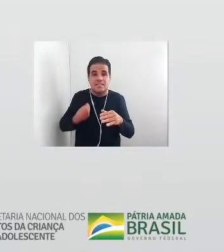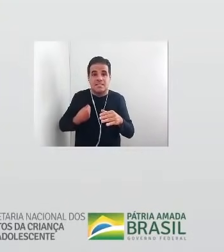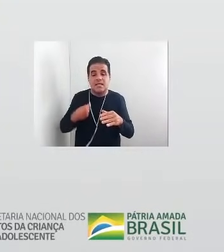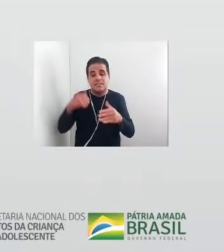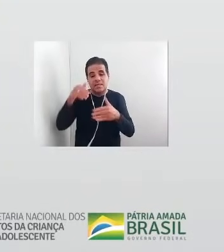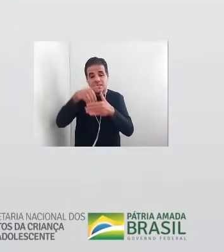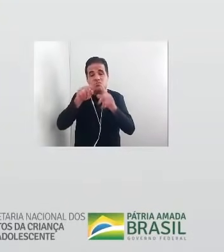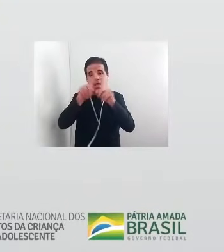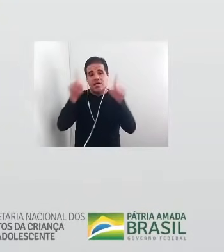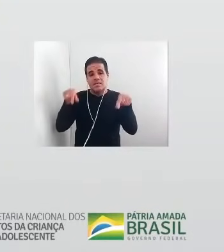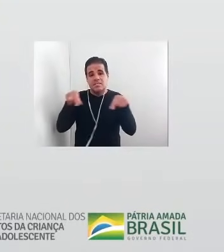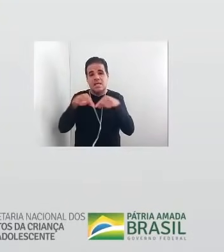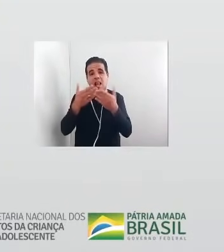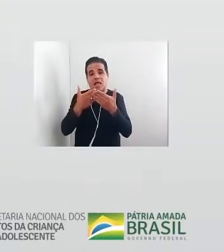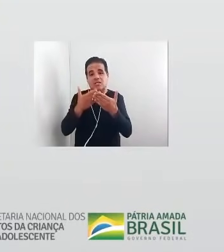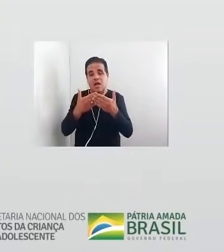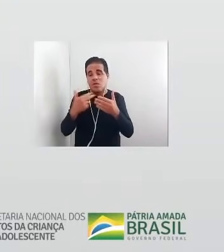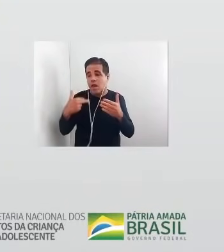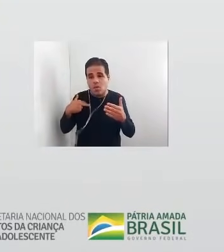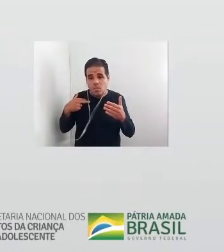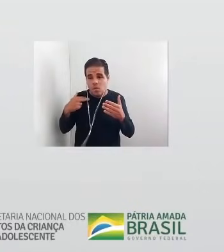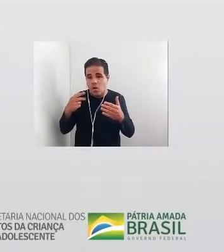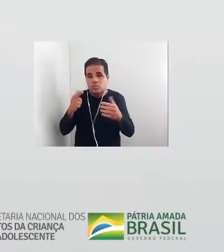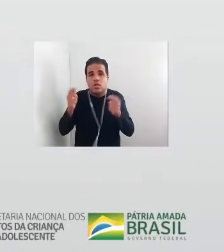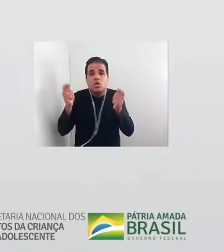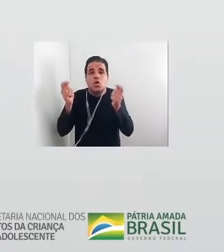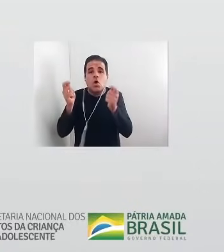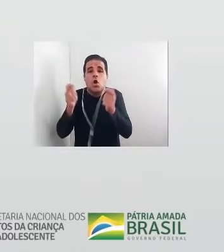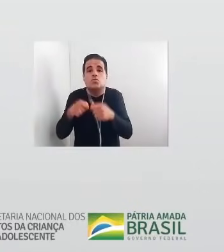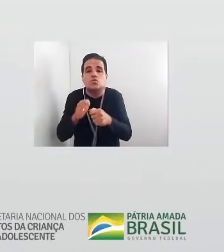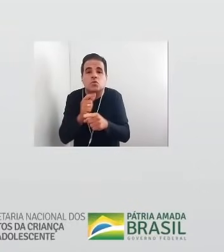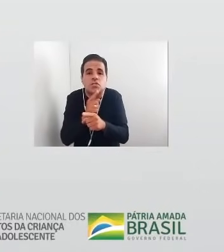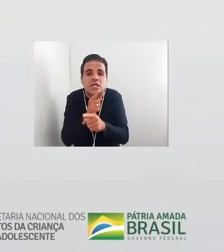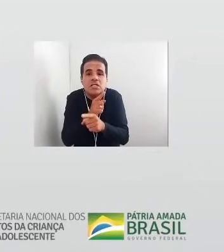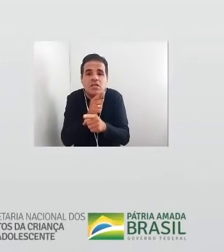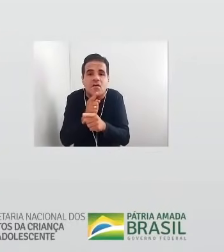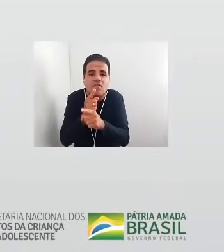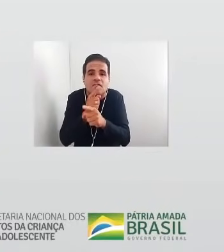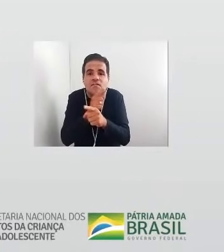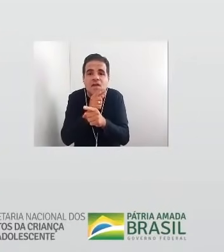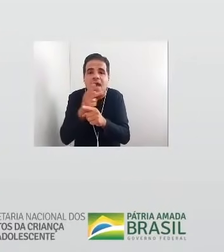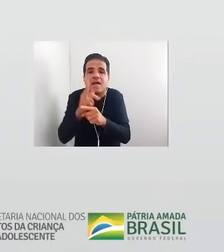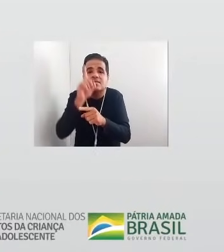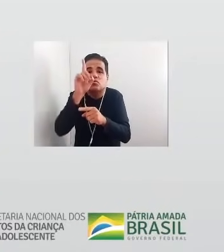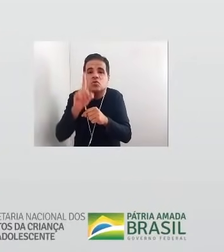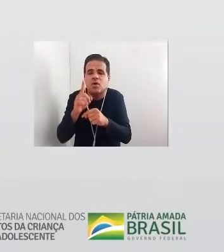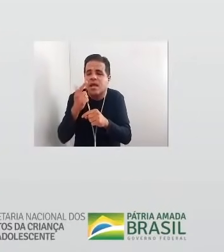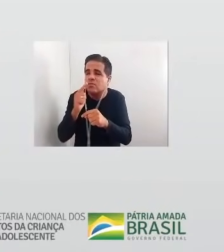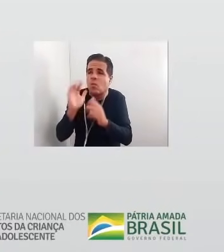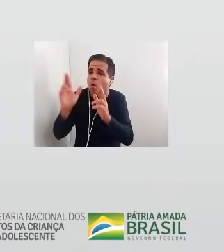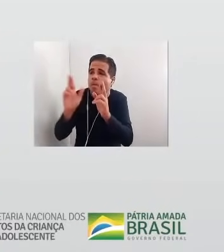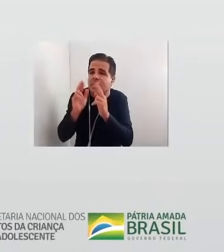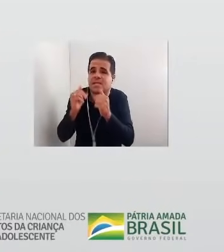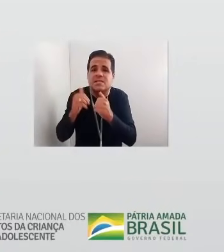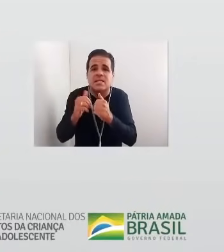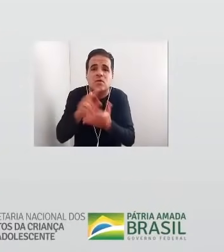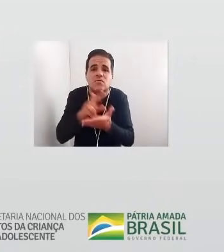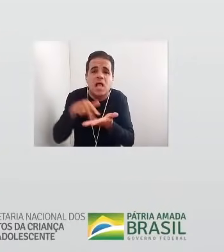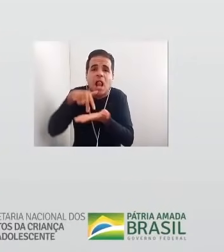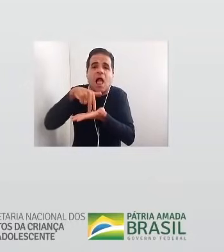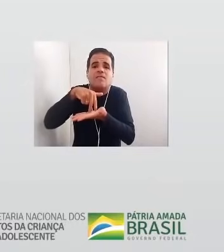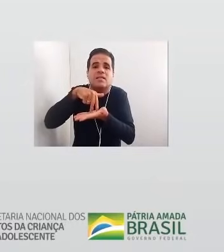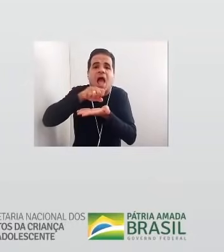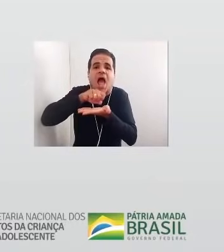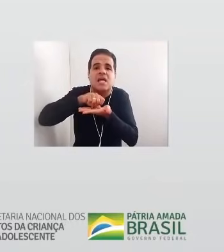aula. Ela não pode e nem tem condição psicológica de identificar de primeira mão que seus direitos estão sendo violados, levantar e sair da sala de aula. Ela